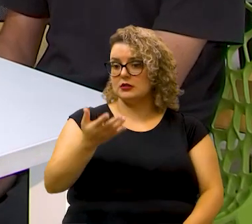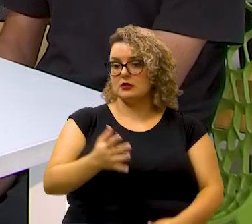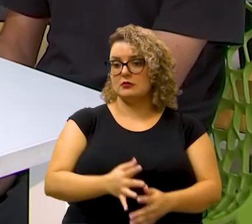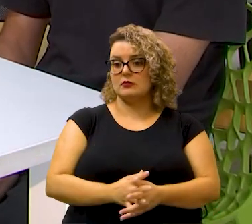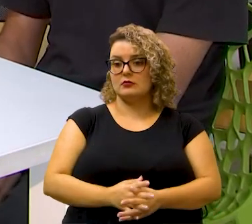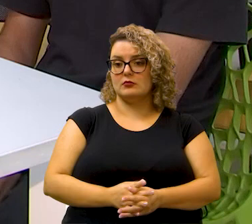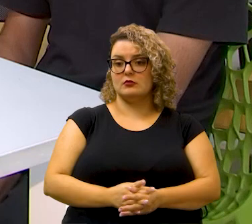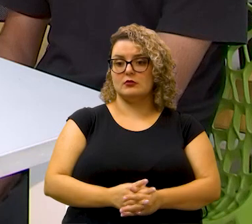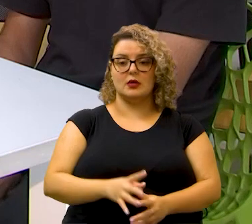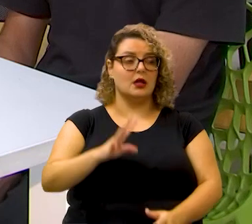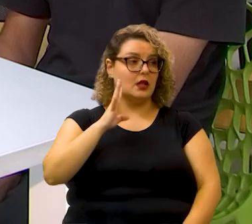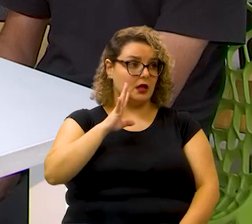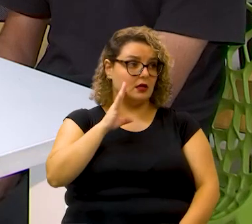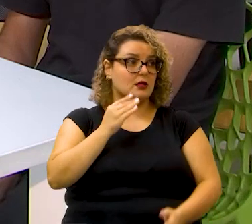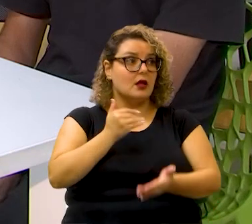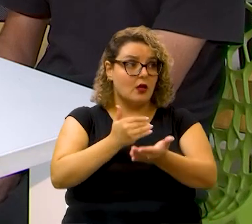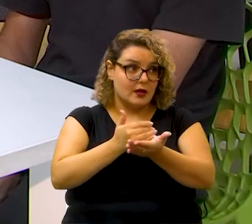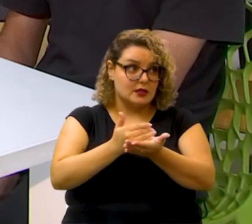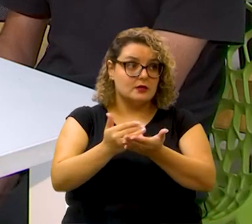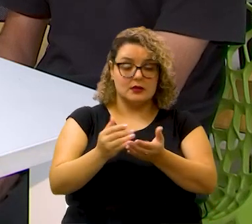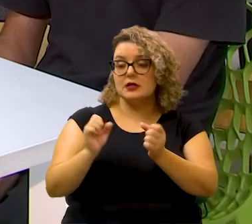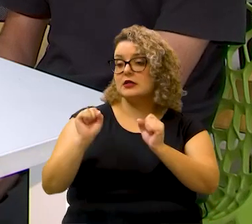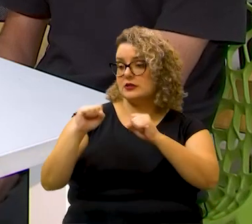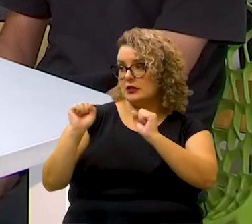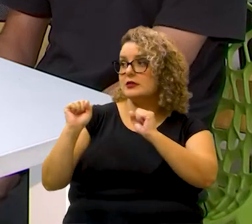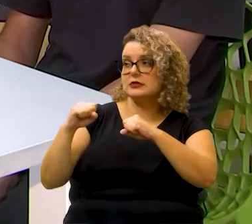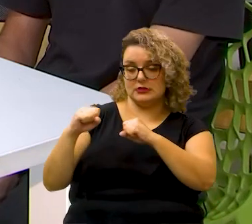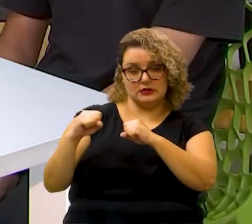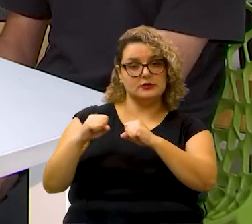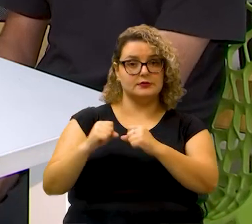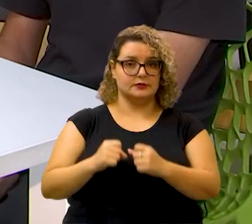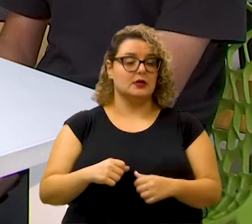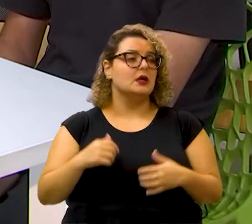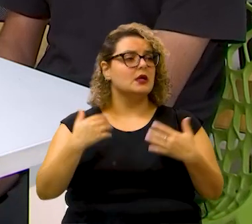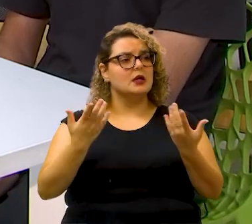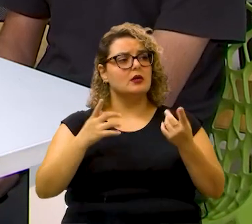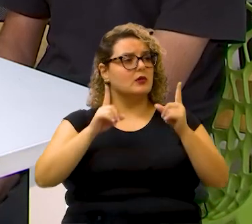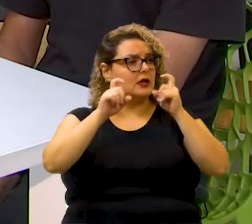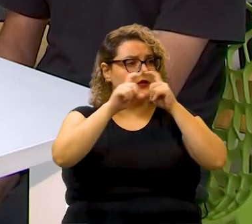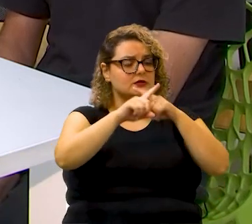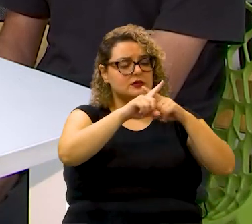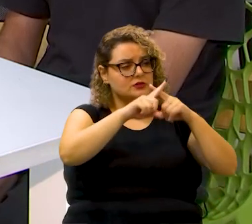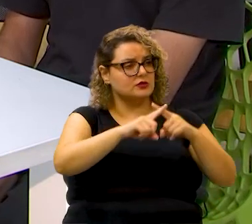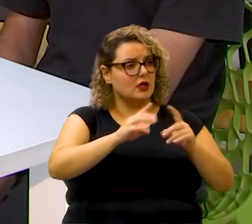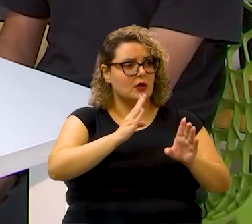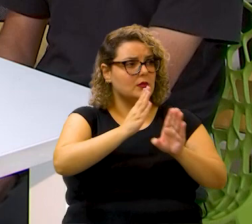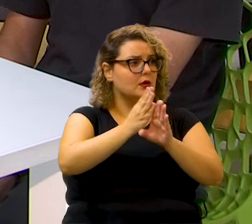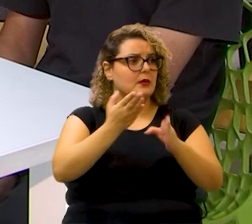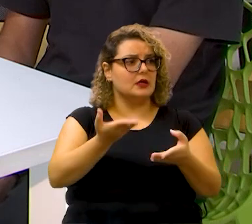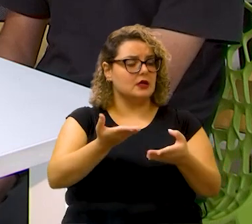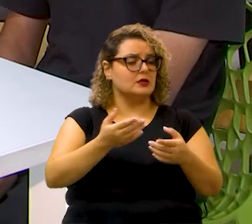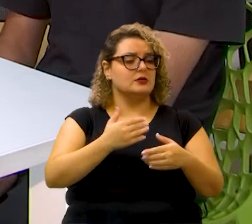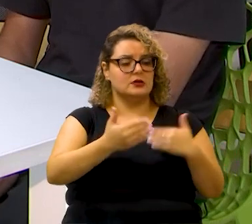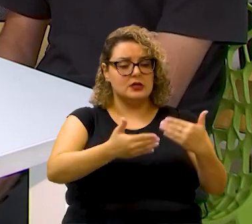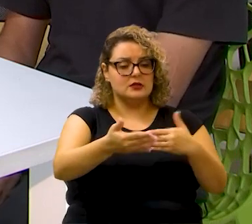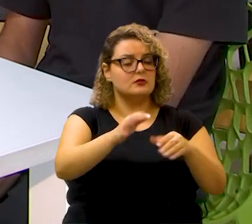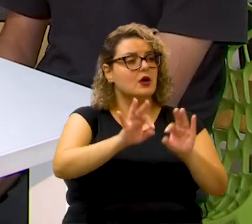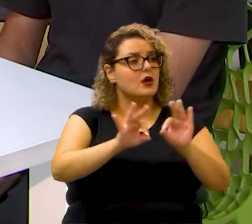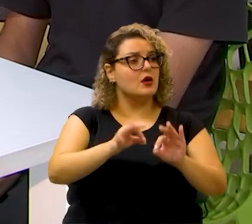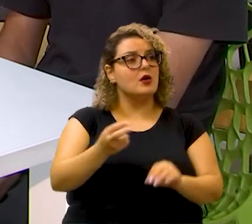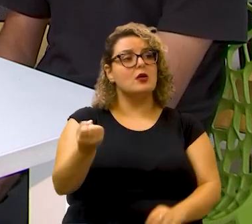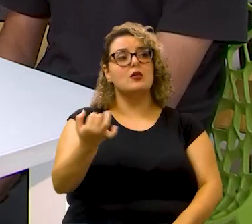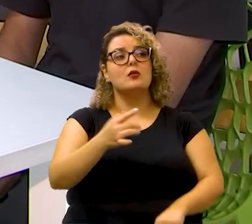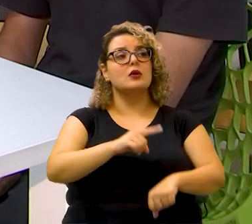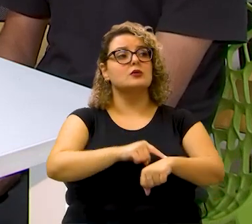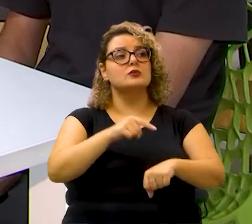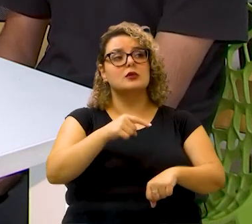exemplo. Legal. Então é só o comecinho, né? Sim. E quais os desafios assim que vocês encontraram durante o